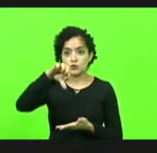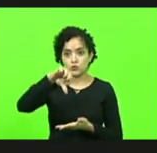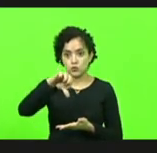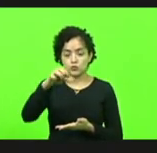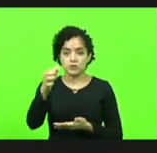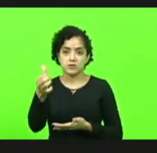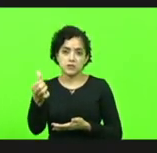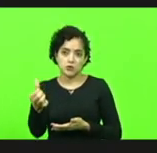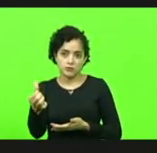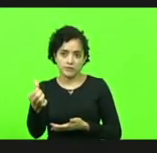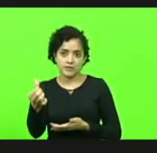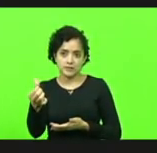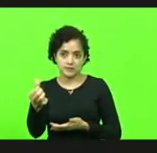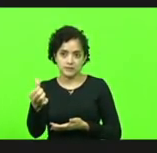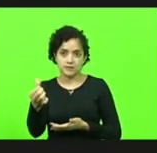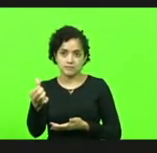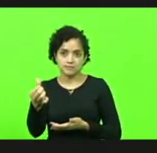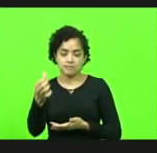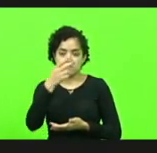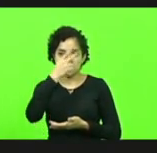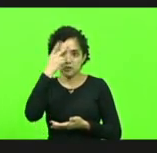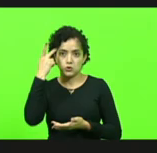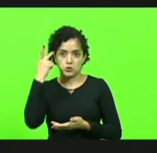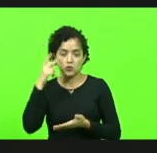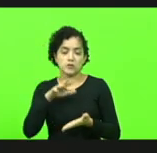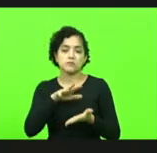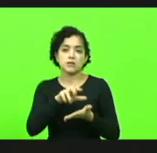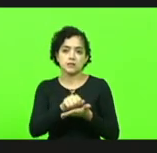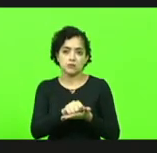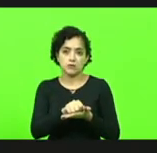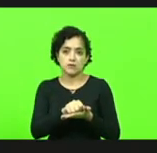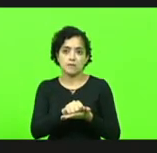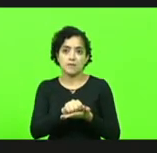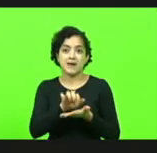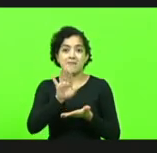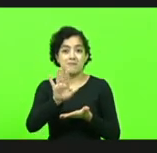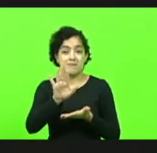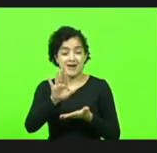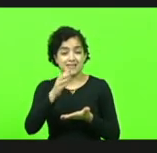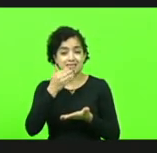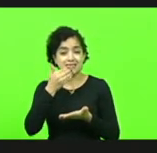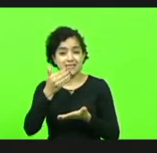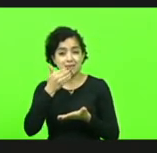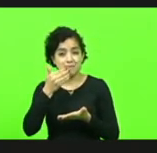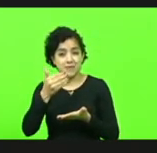596 usuários, mas nós temos uma demanda de